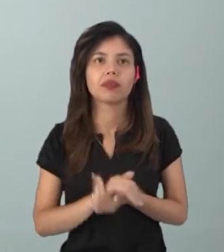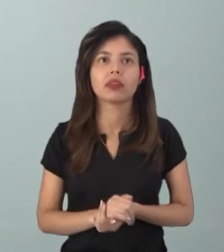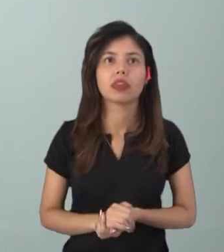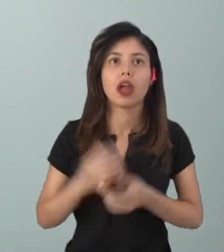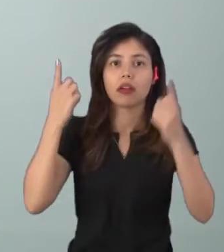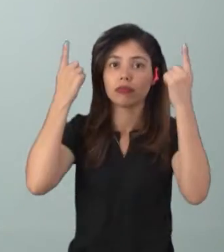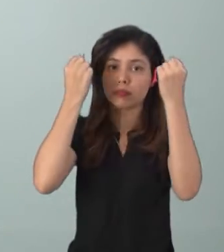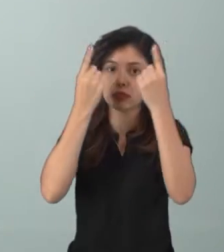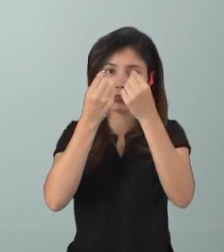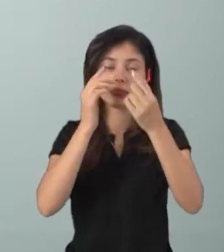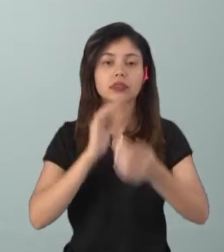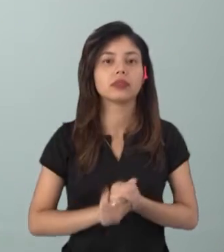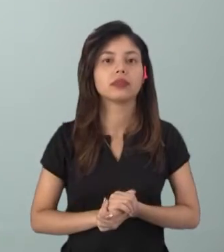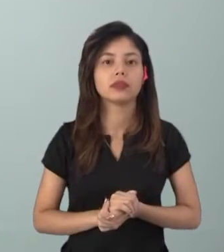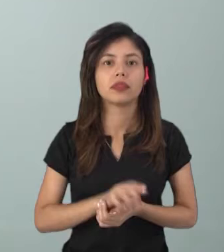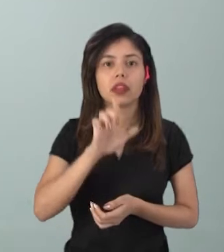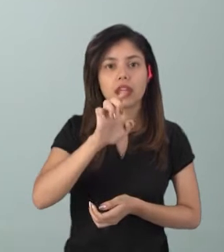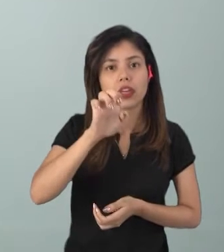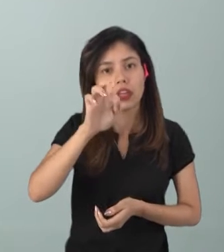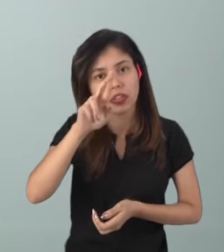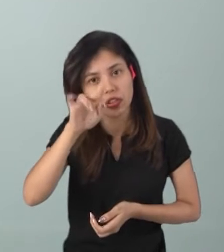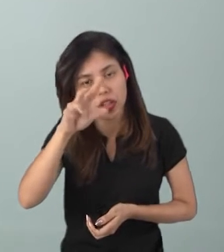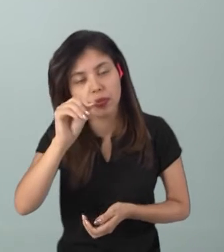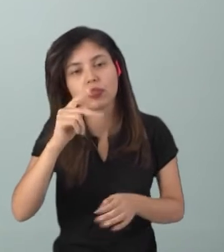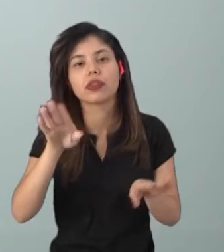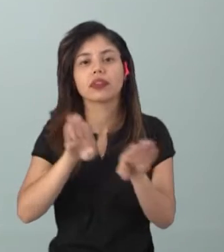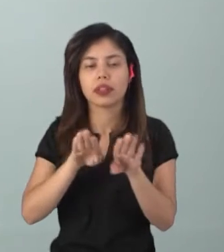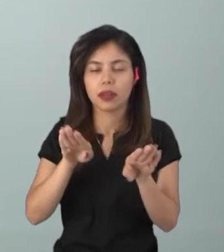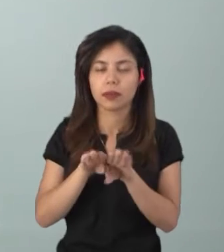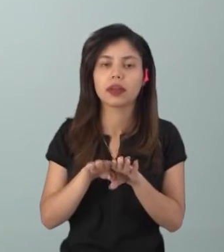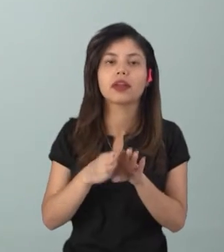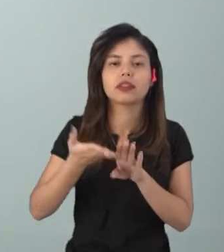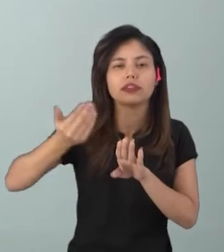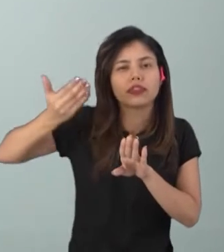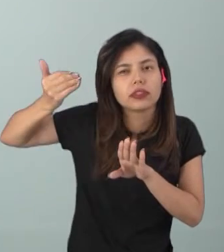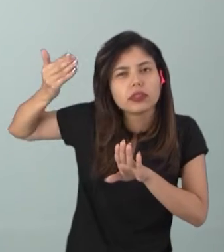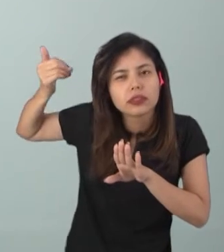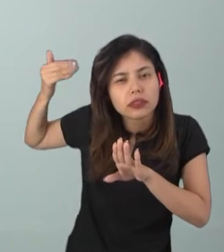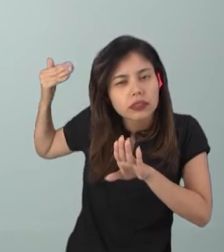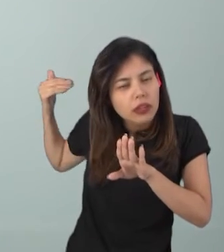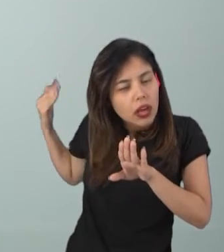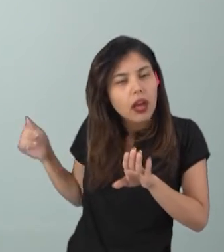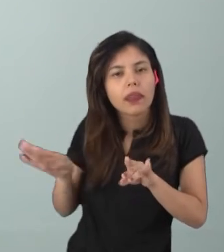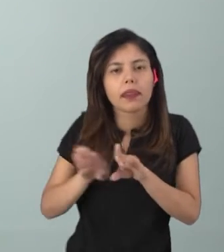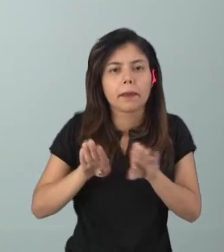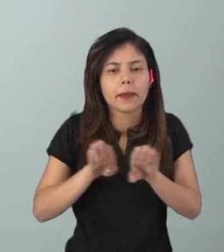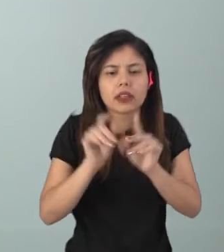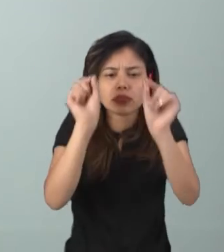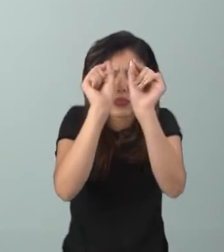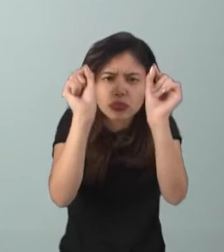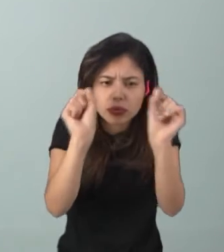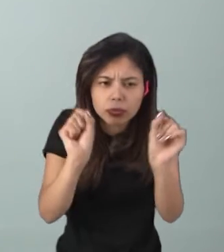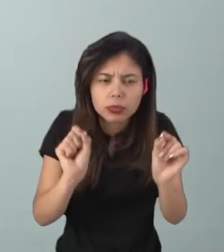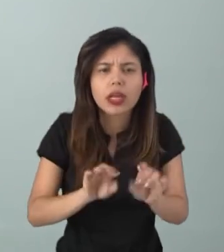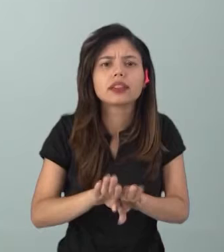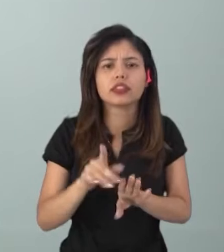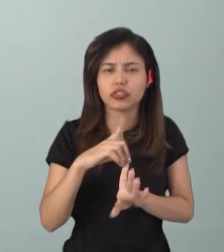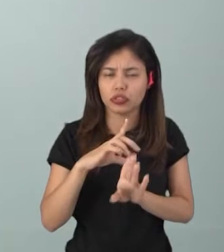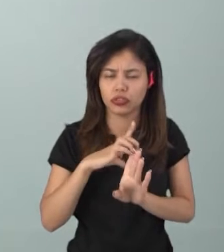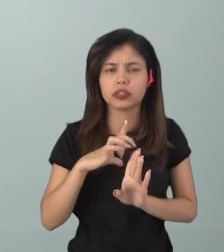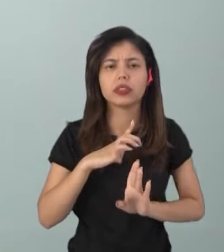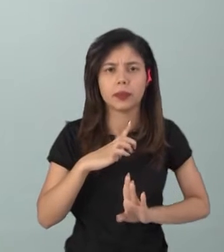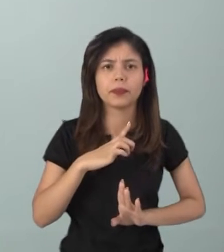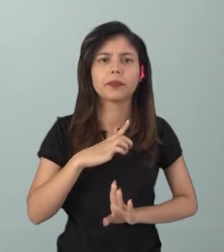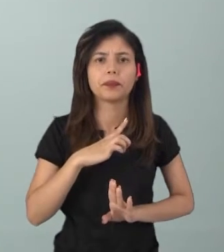também naquelas bem mais antigas que são da Mesopotâmia, que são os povos lá inicial aos sumérios, né, que